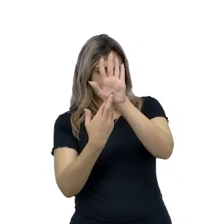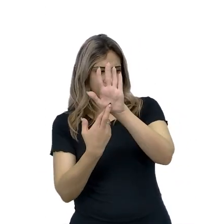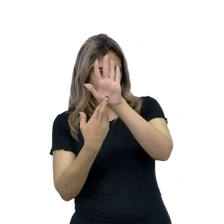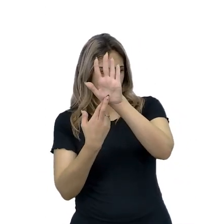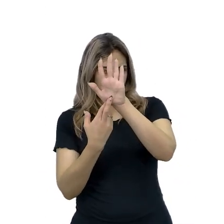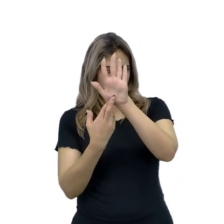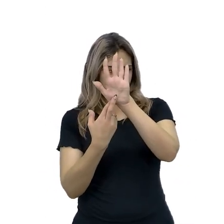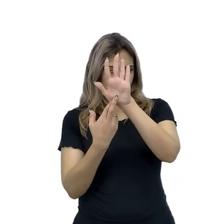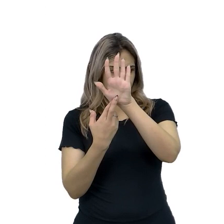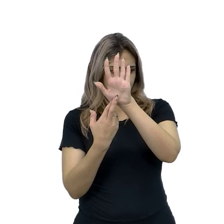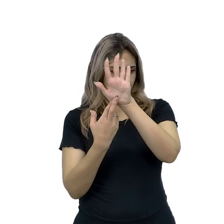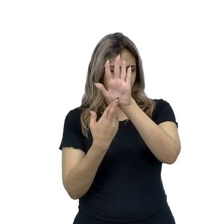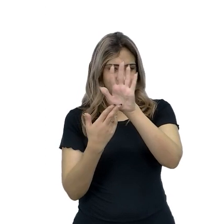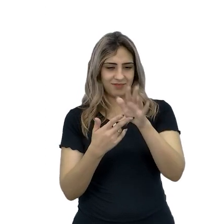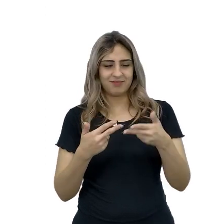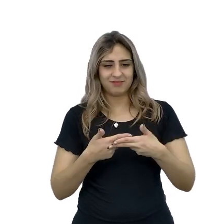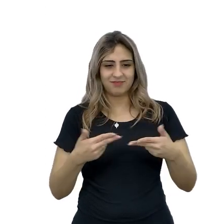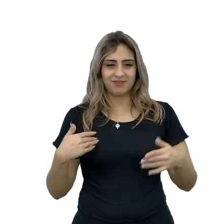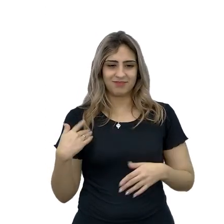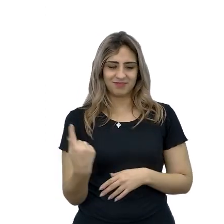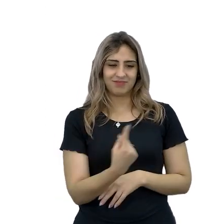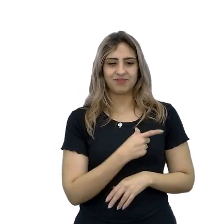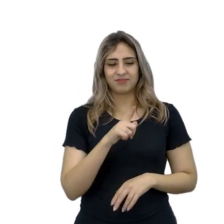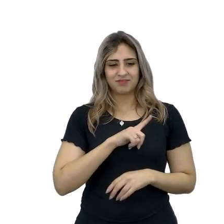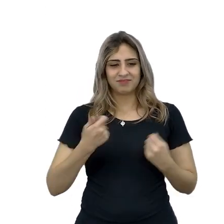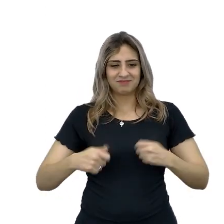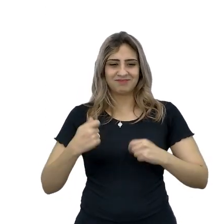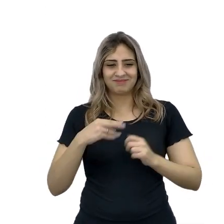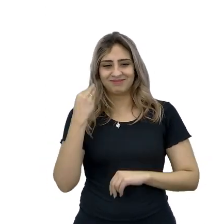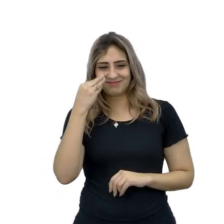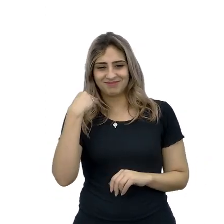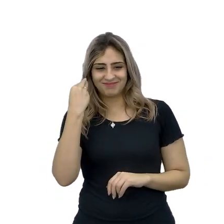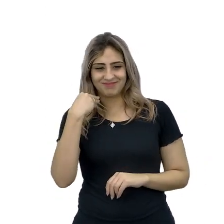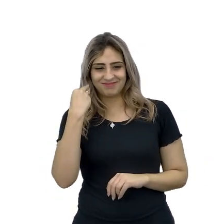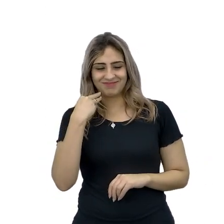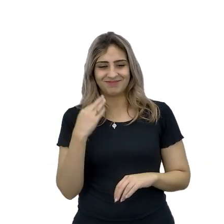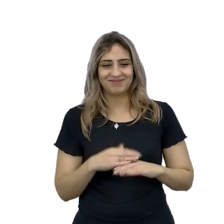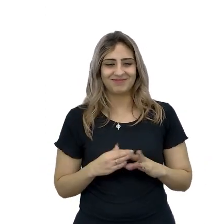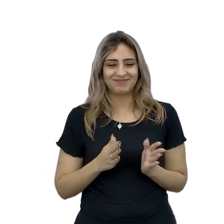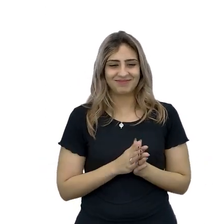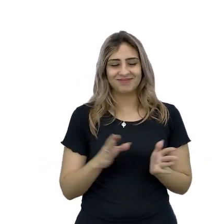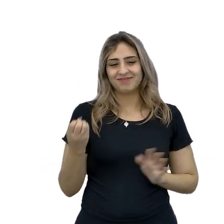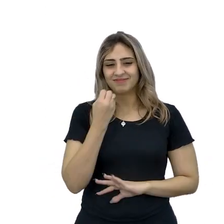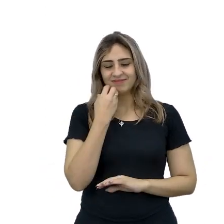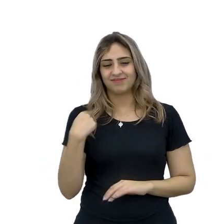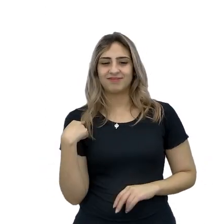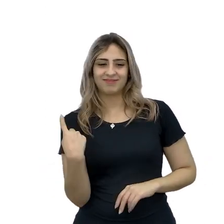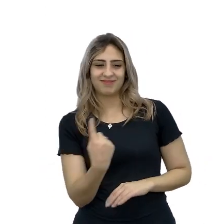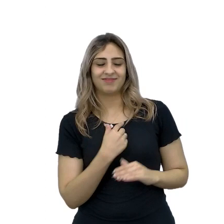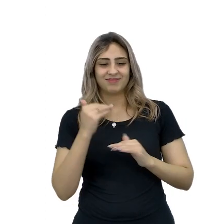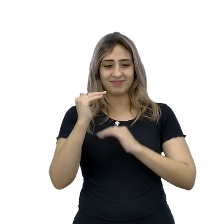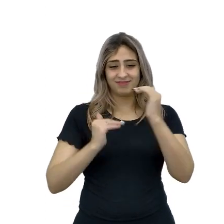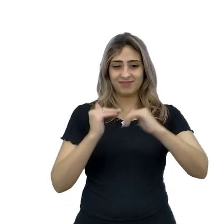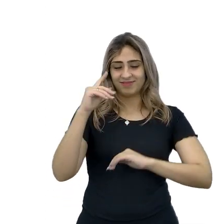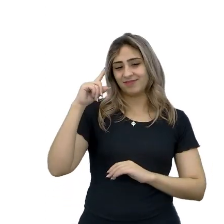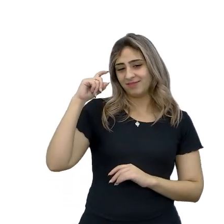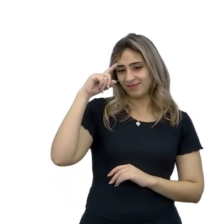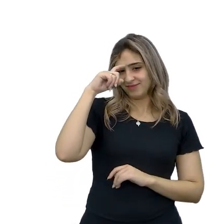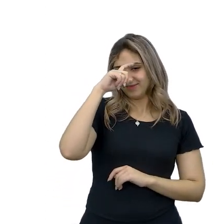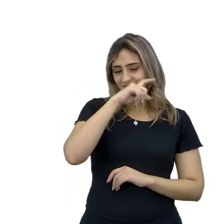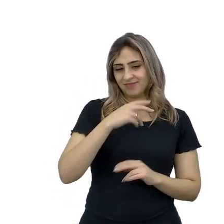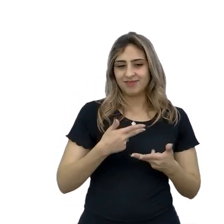representações. Depois a gente tem o que a gente tem que ter em mente, né? Bom, gente, o nível de dificuldade